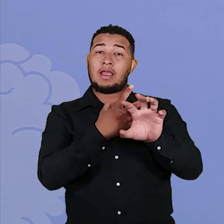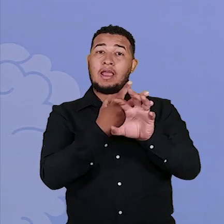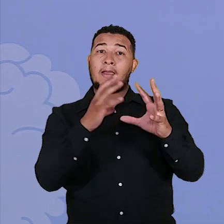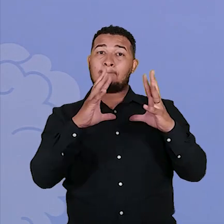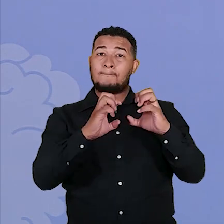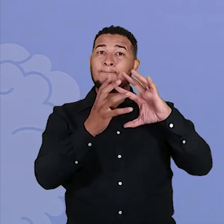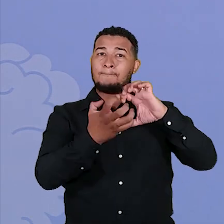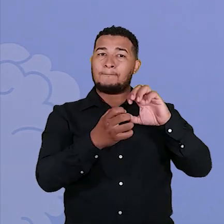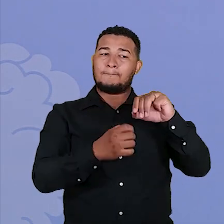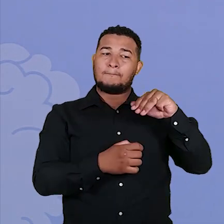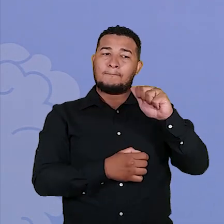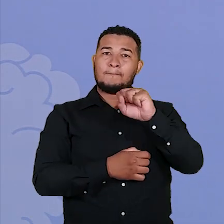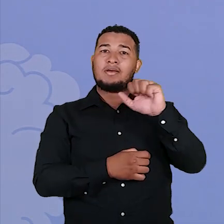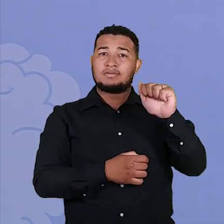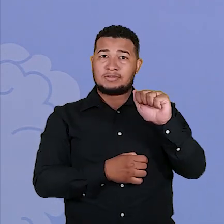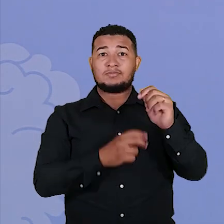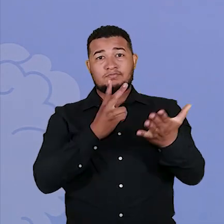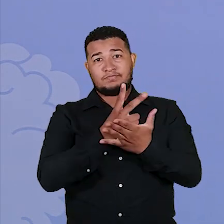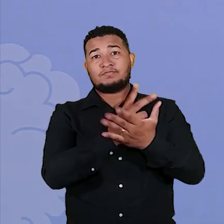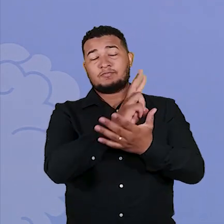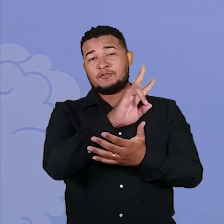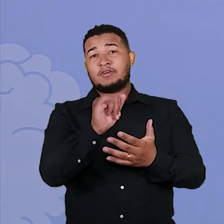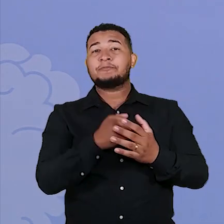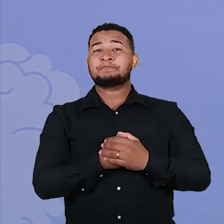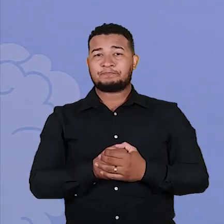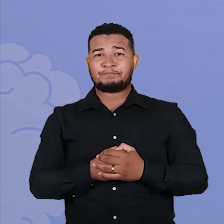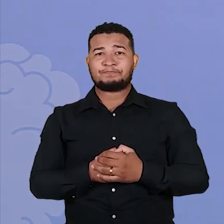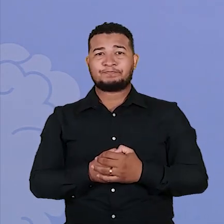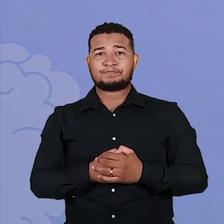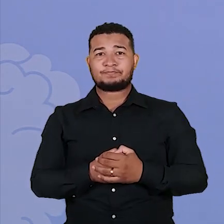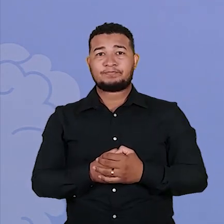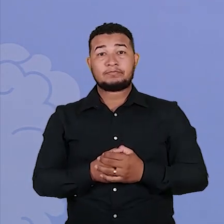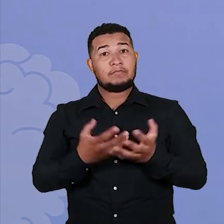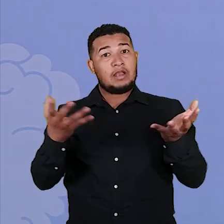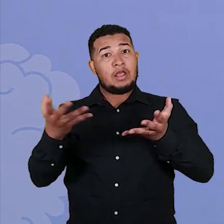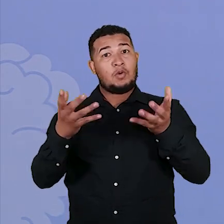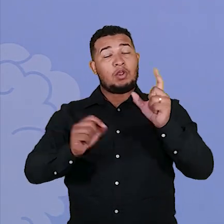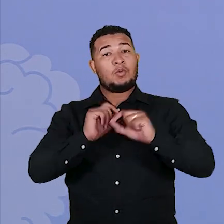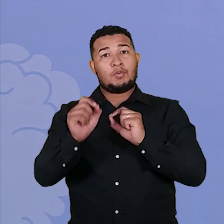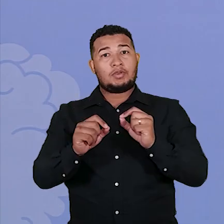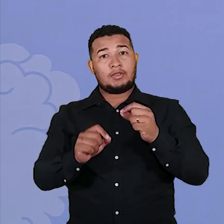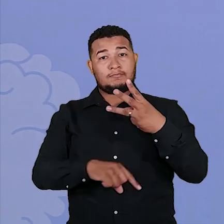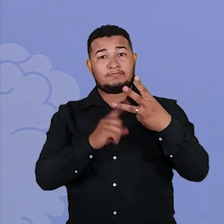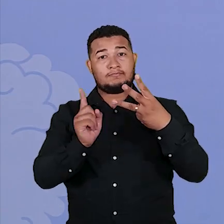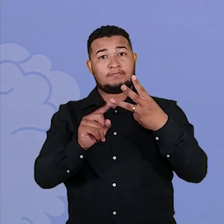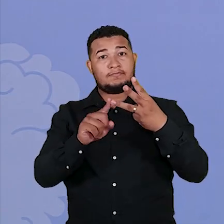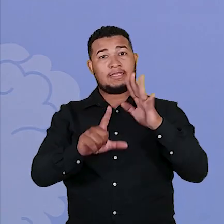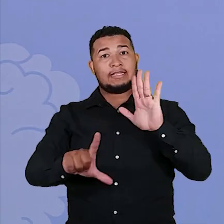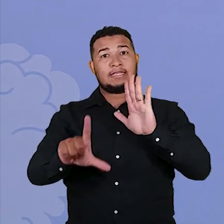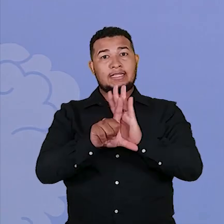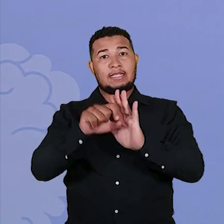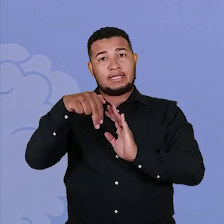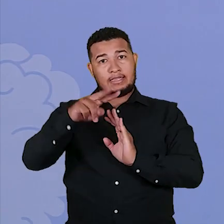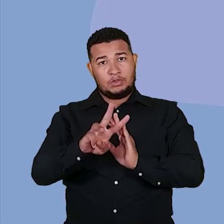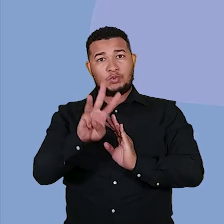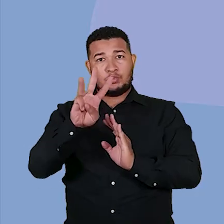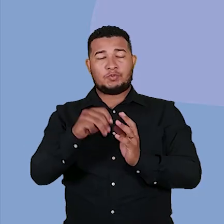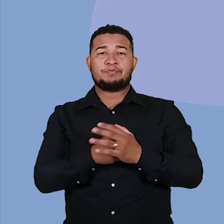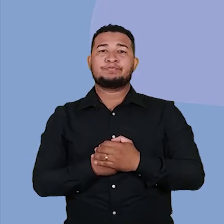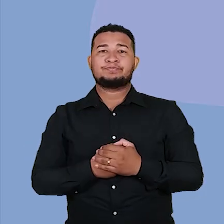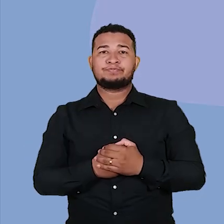igual em qualquer plano eu tenho você for tá bom e agora vamos para a terceira lei de